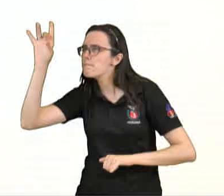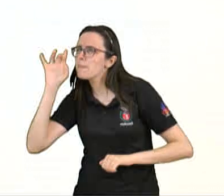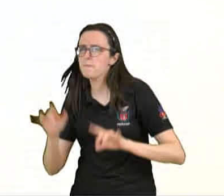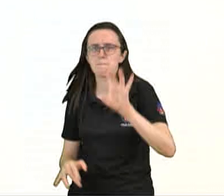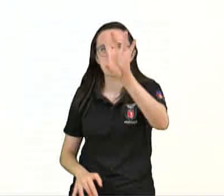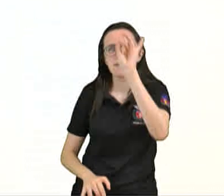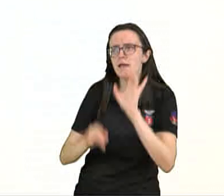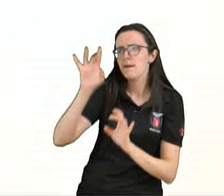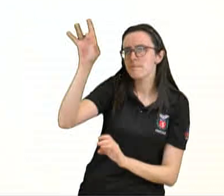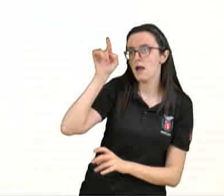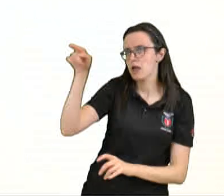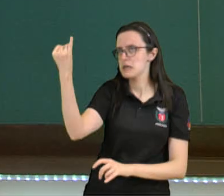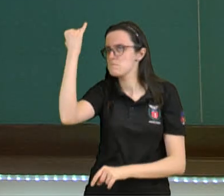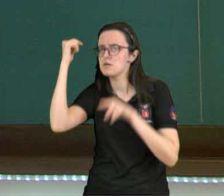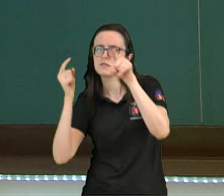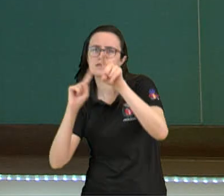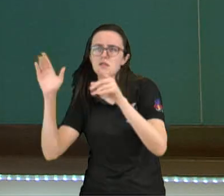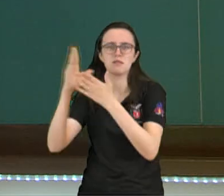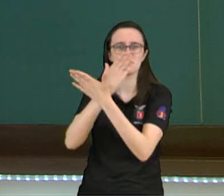outros.